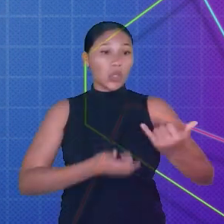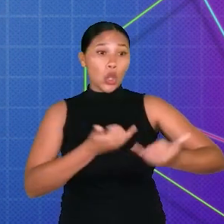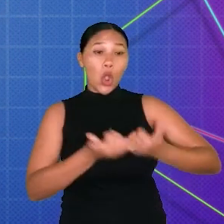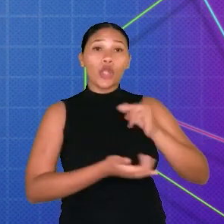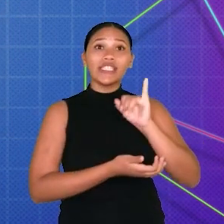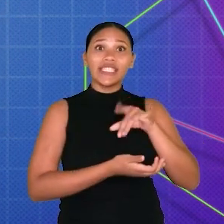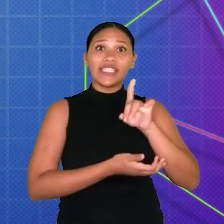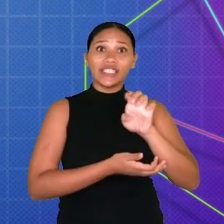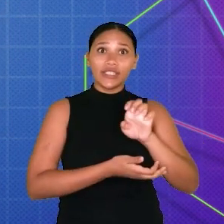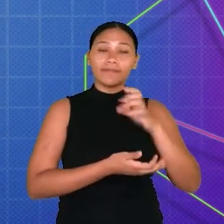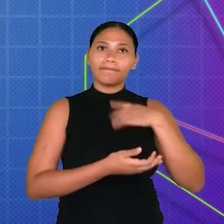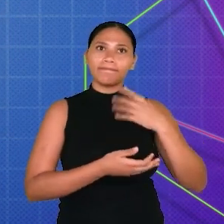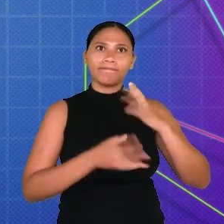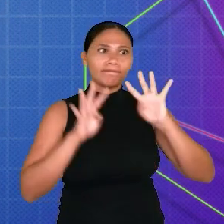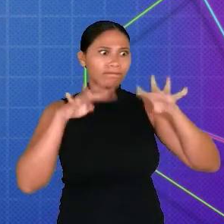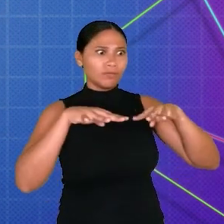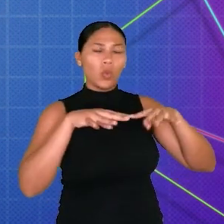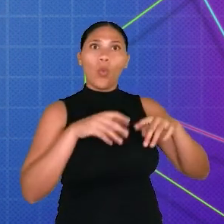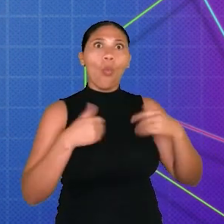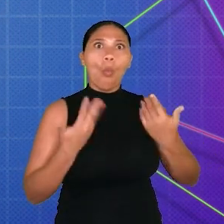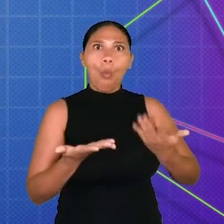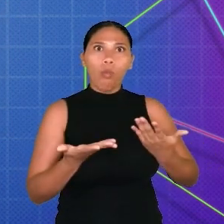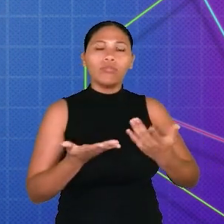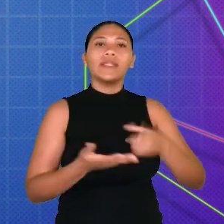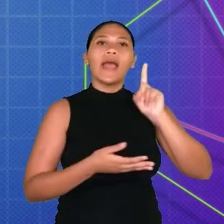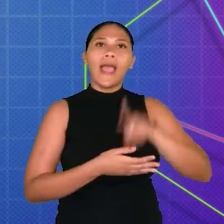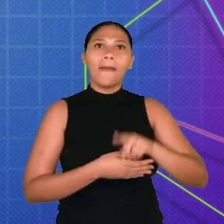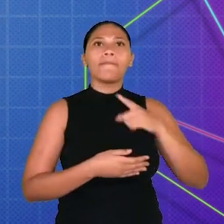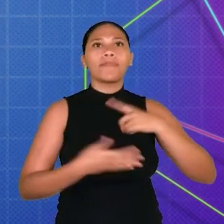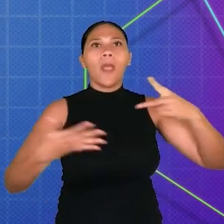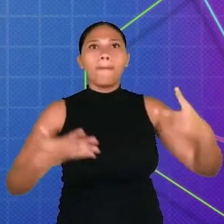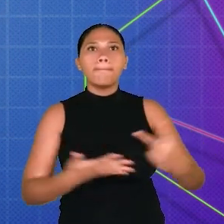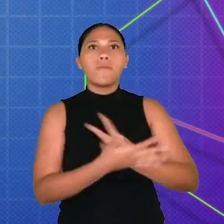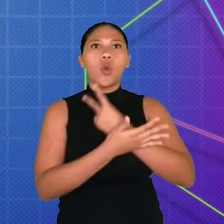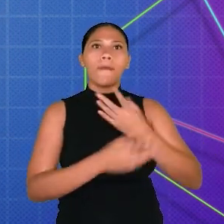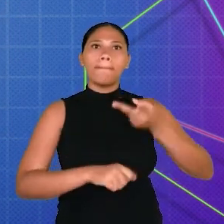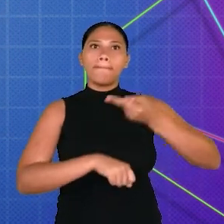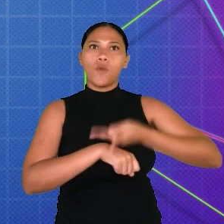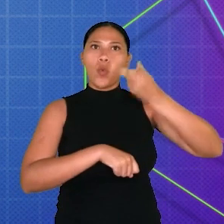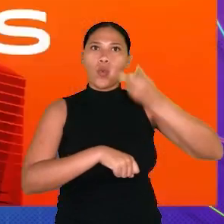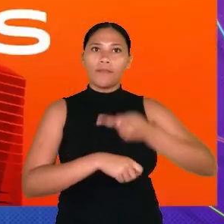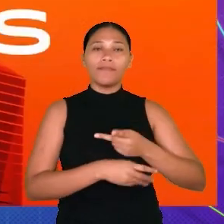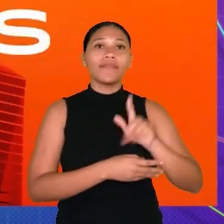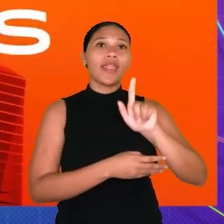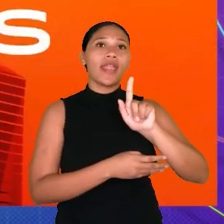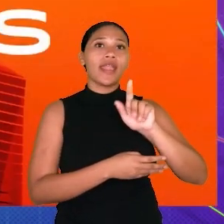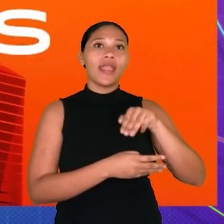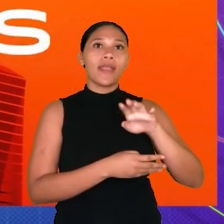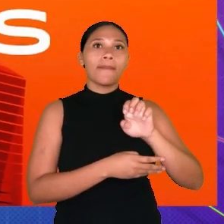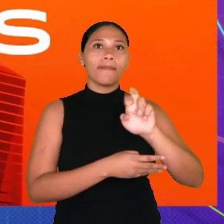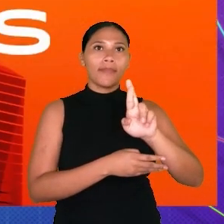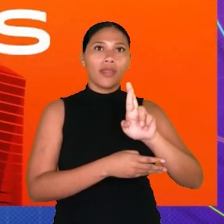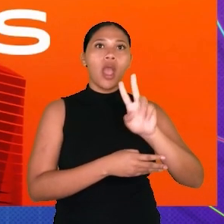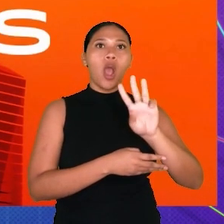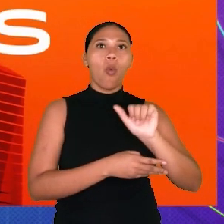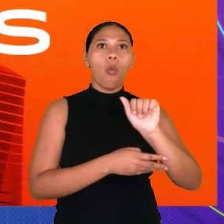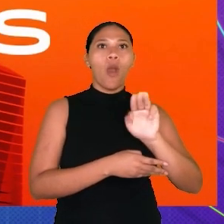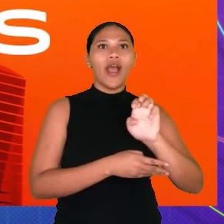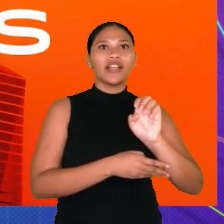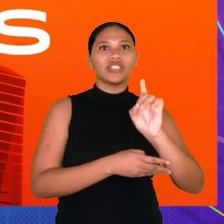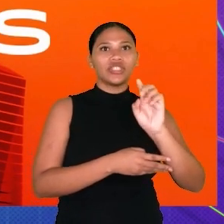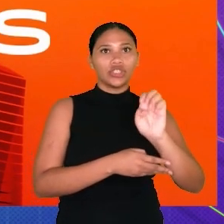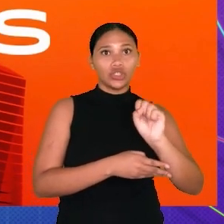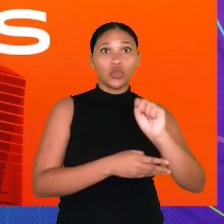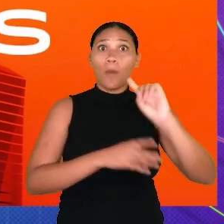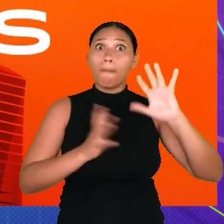Os jogos indie foram reconhecidos na indústria dos games com grandes eventos de premiação, como a Game Awards, a maior premiação